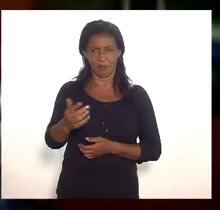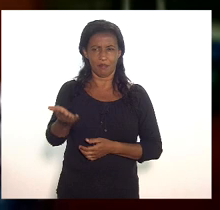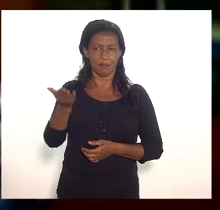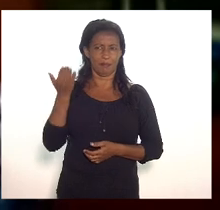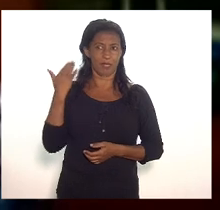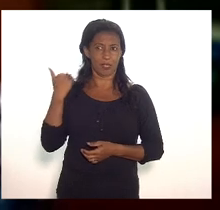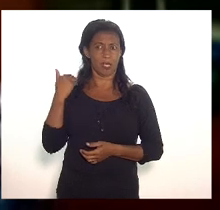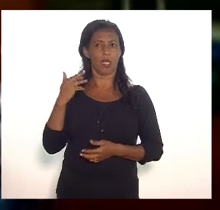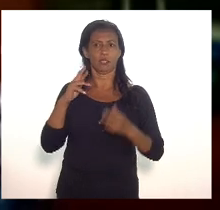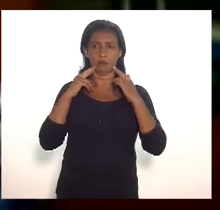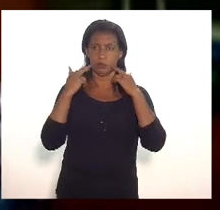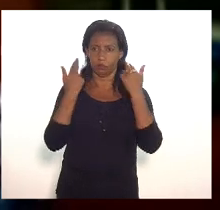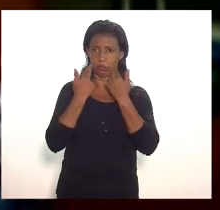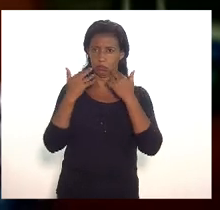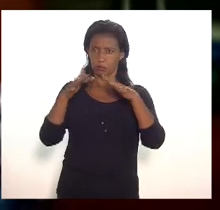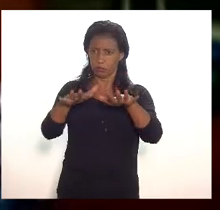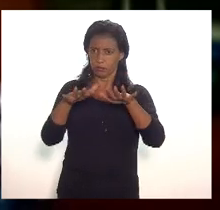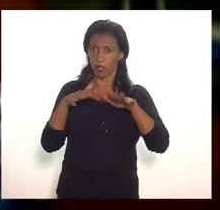uma audiência pública